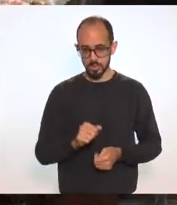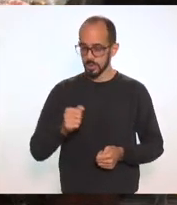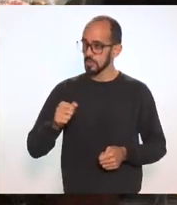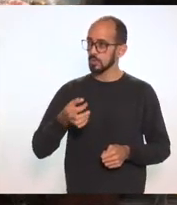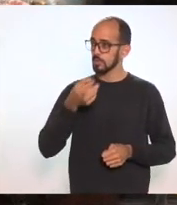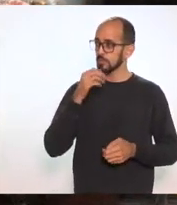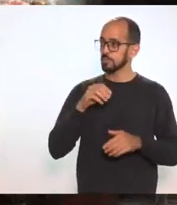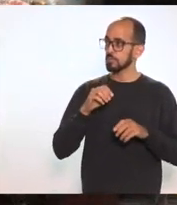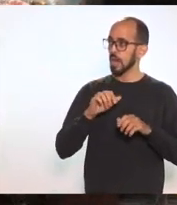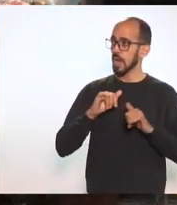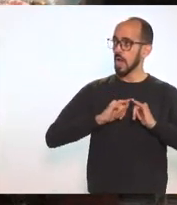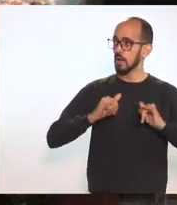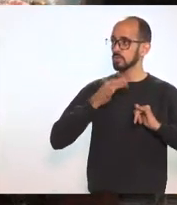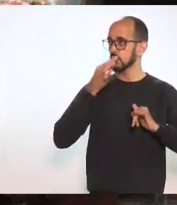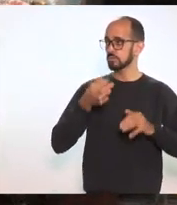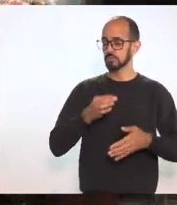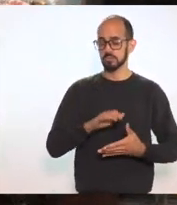parecer pela Comissão de Constituição e Justiça.